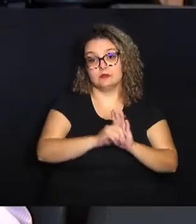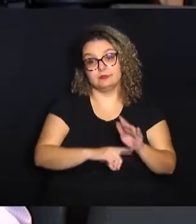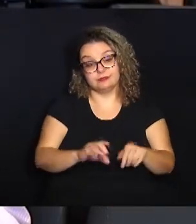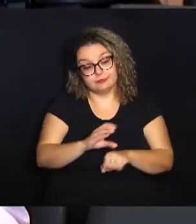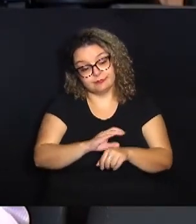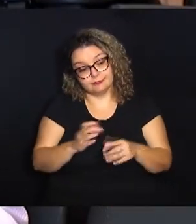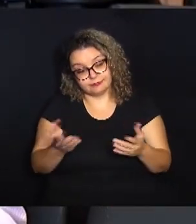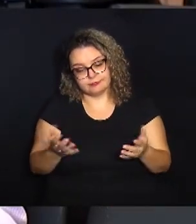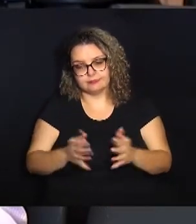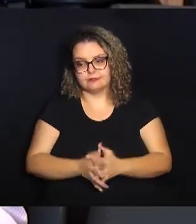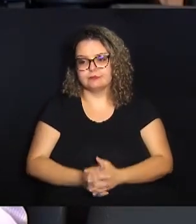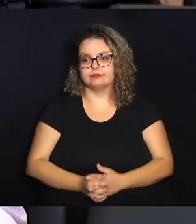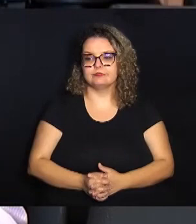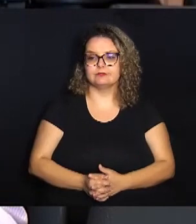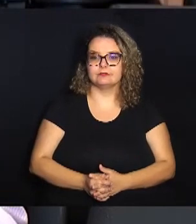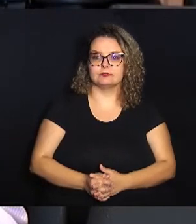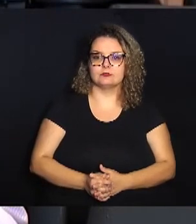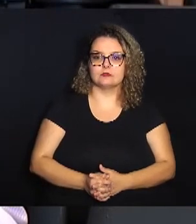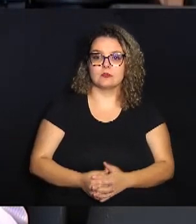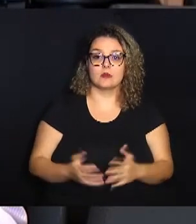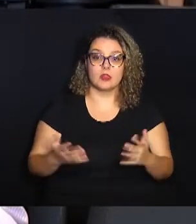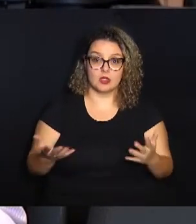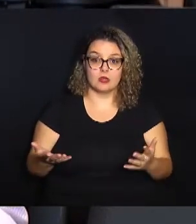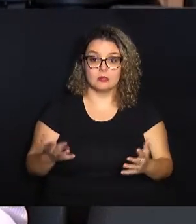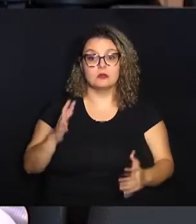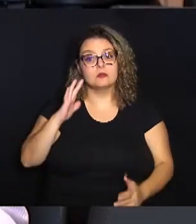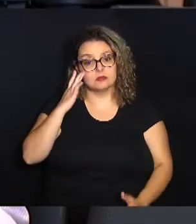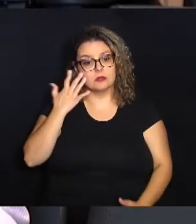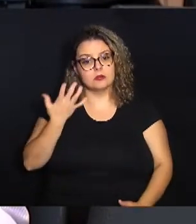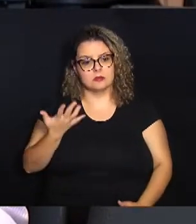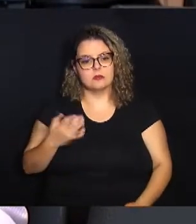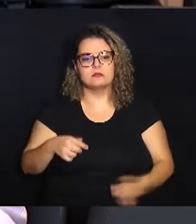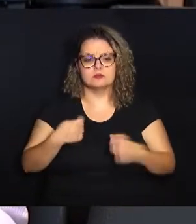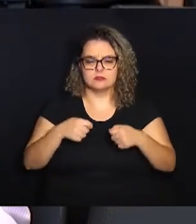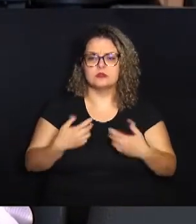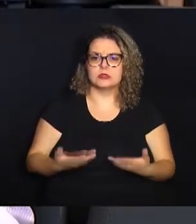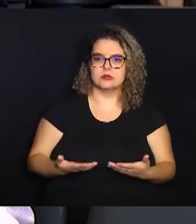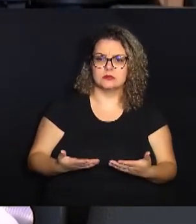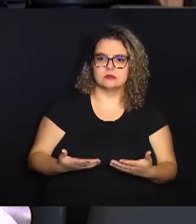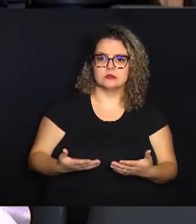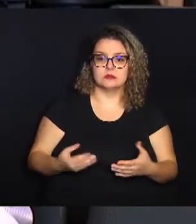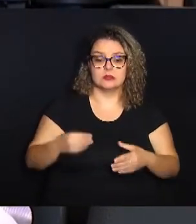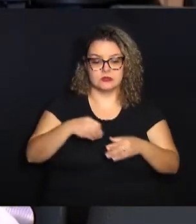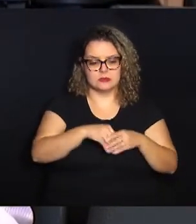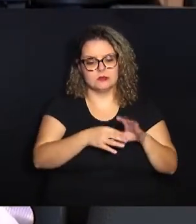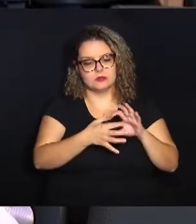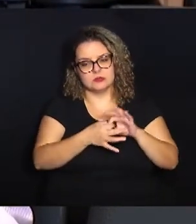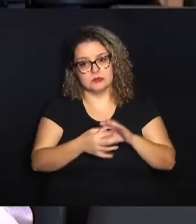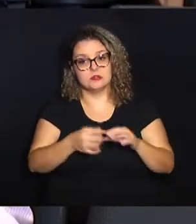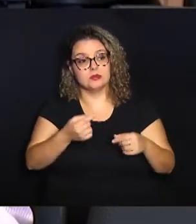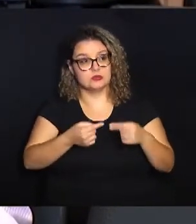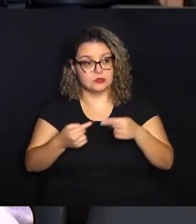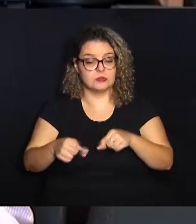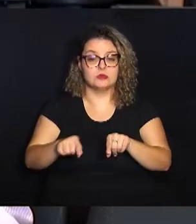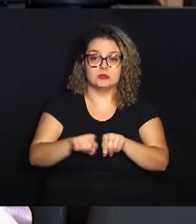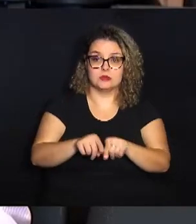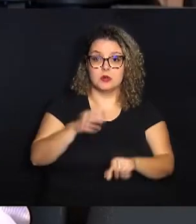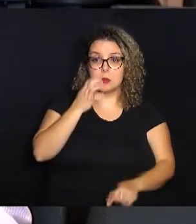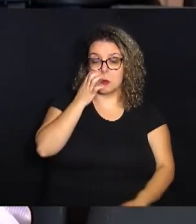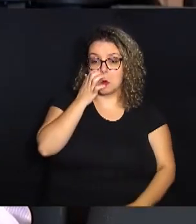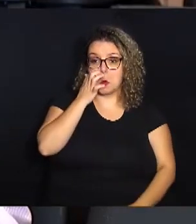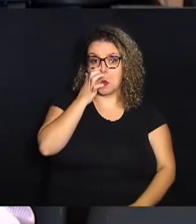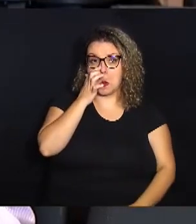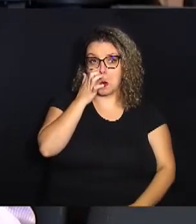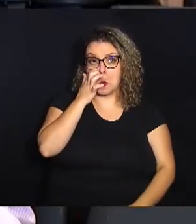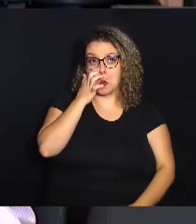né? Então, eu acho que precisa entrar nesse contexto de discussão, inclusive, se